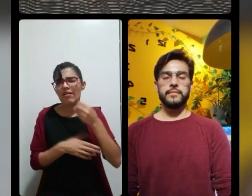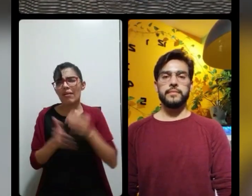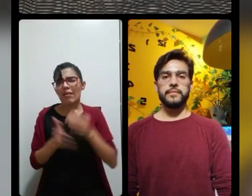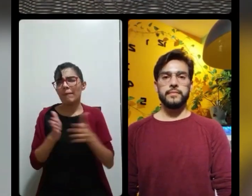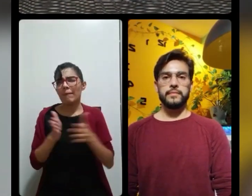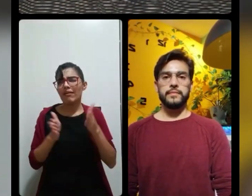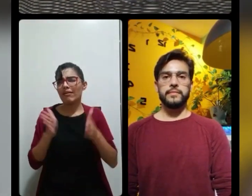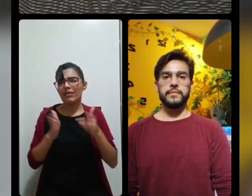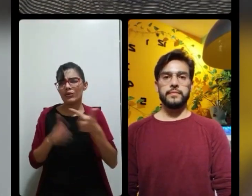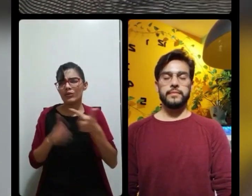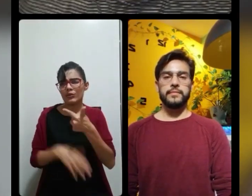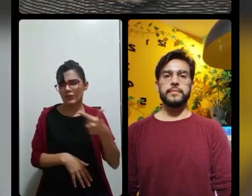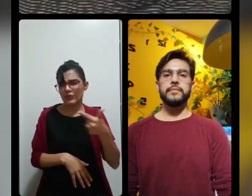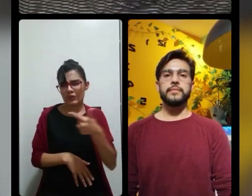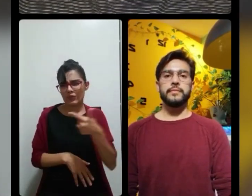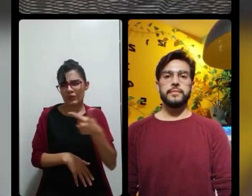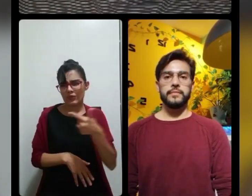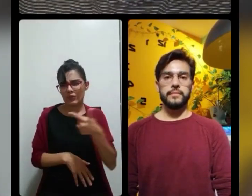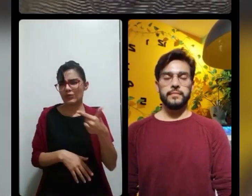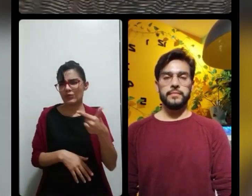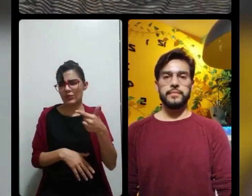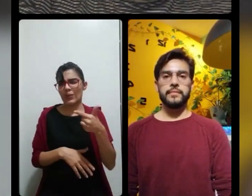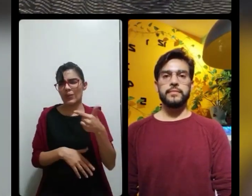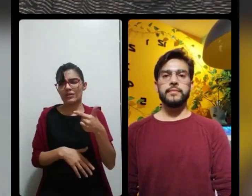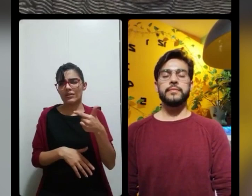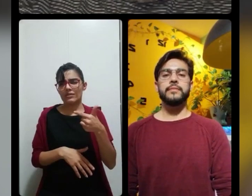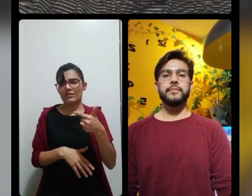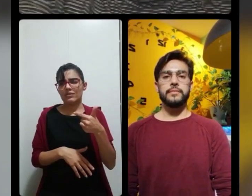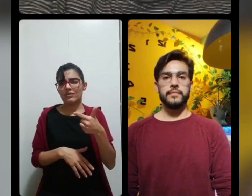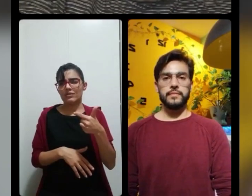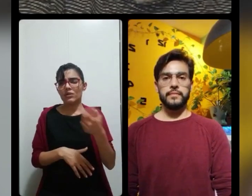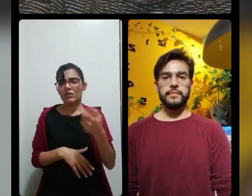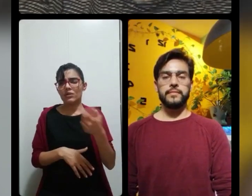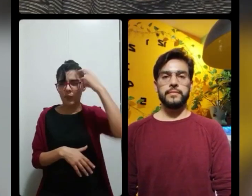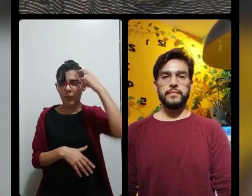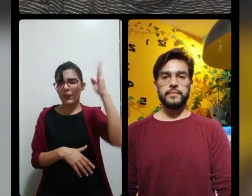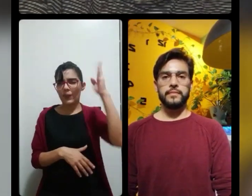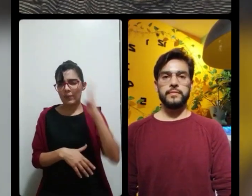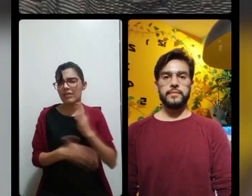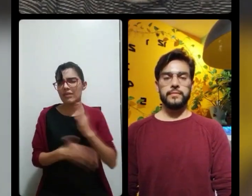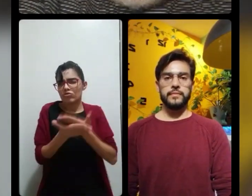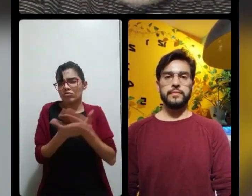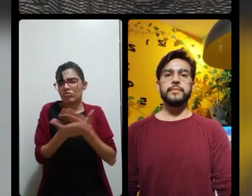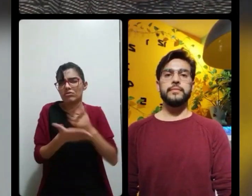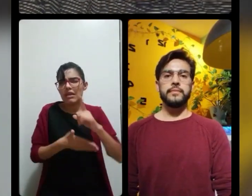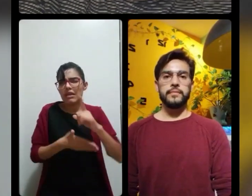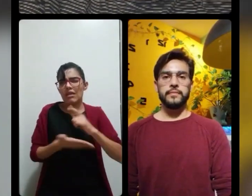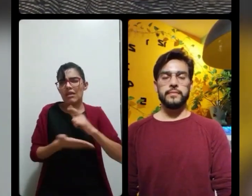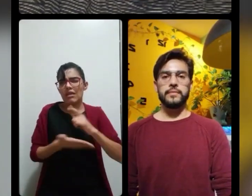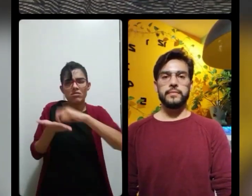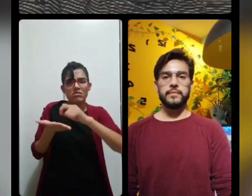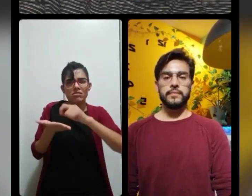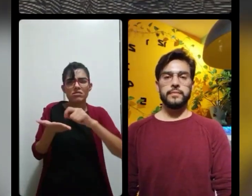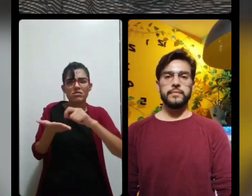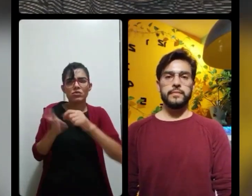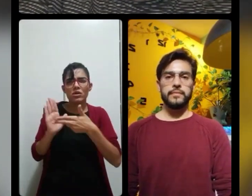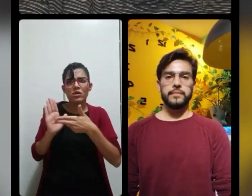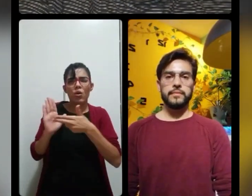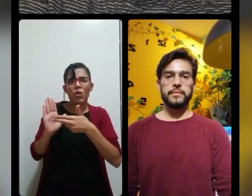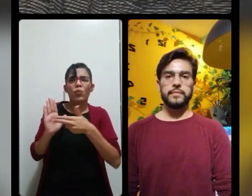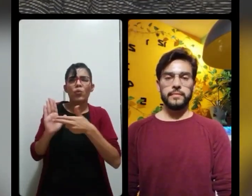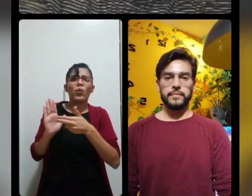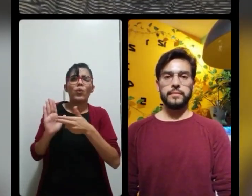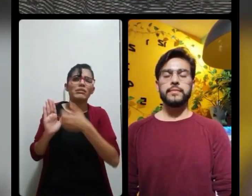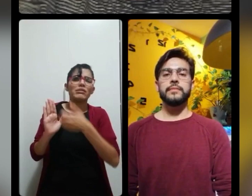nacionalização da cultura brasileira, eles não tinham essa visão, embora usassem, os escritores usassem. Só quando os linguistas